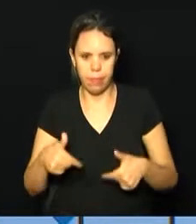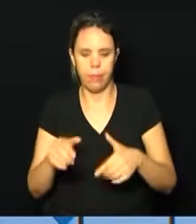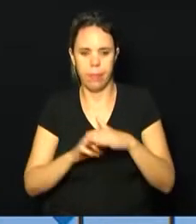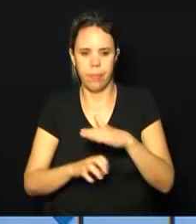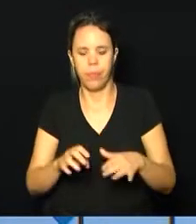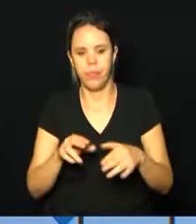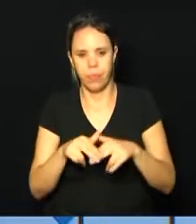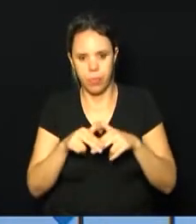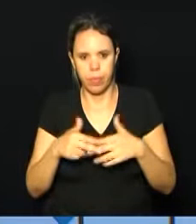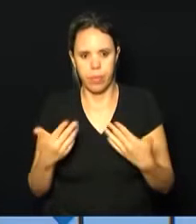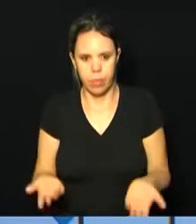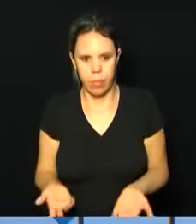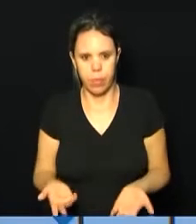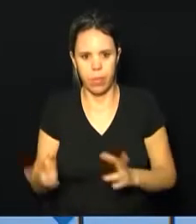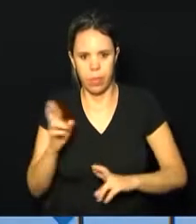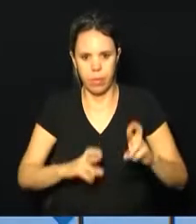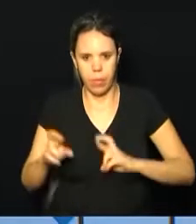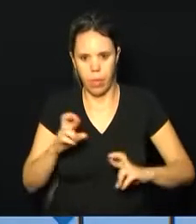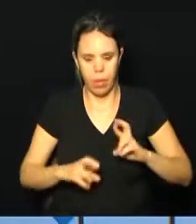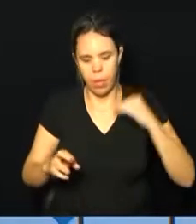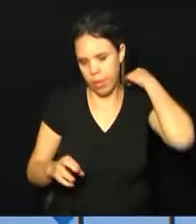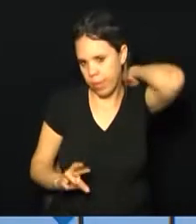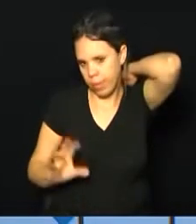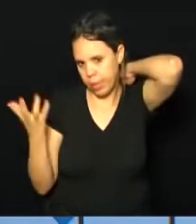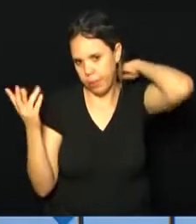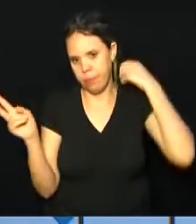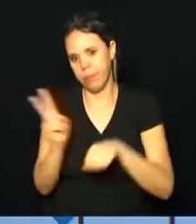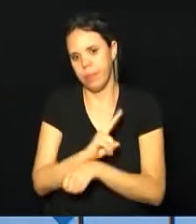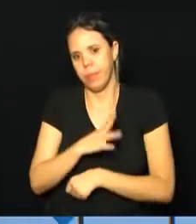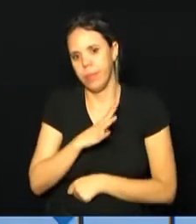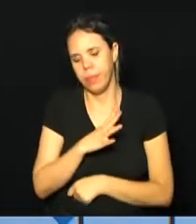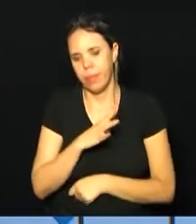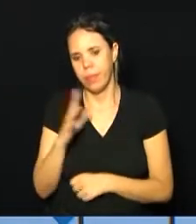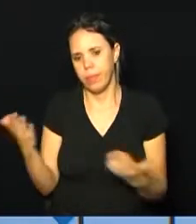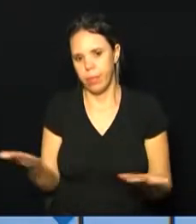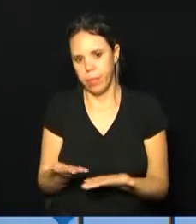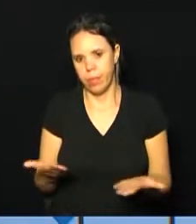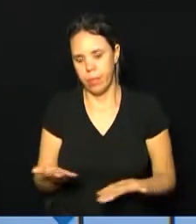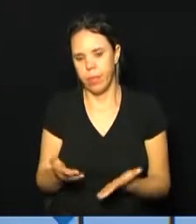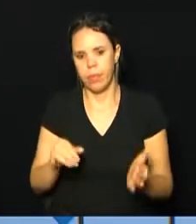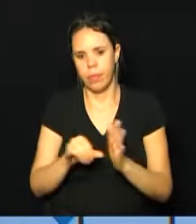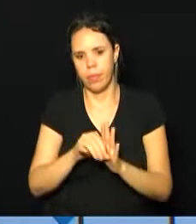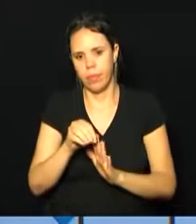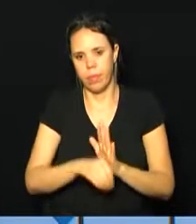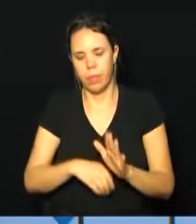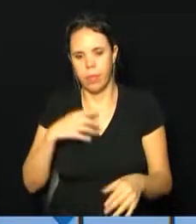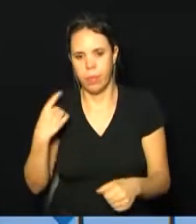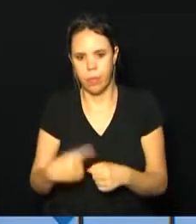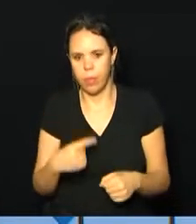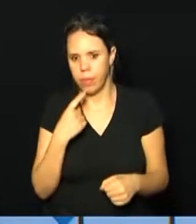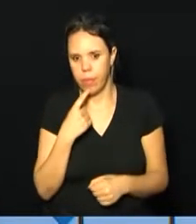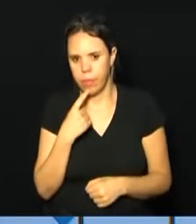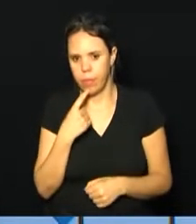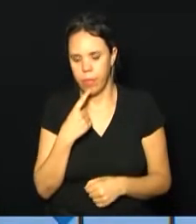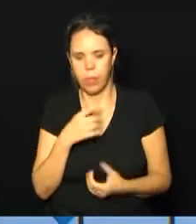privada, justamente para monitorar e gerar mais segurança na cidade. E hoje saiu no Diário Oficial do município